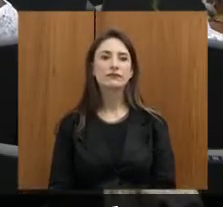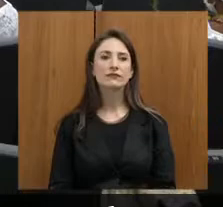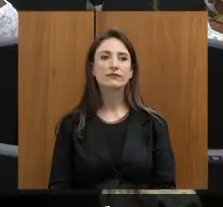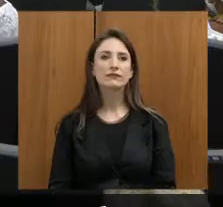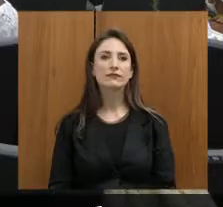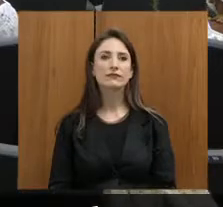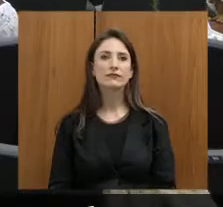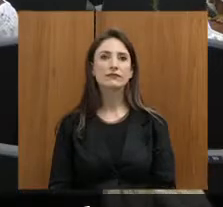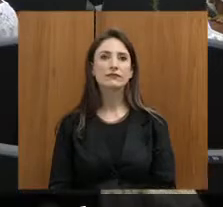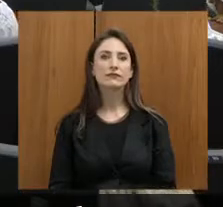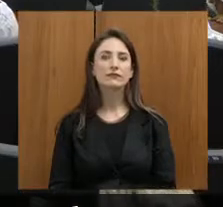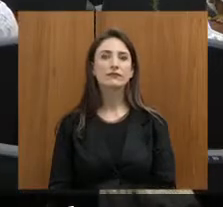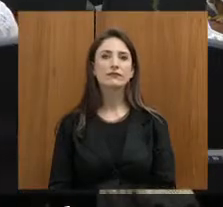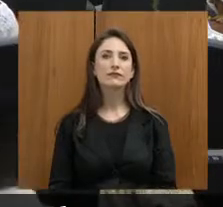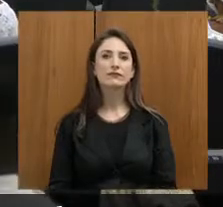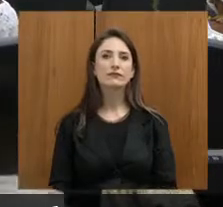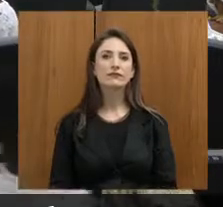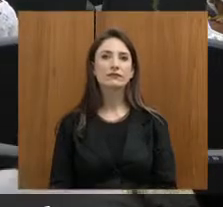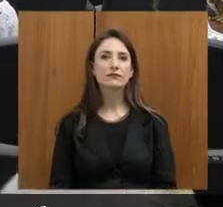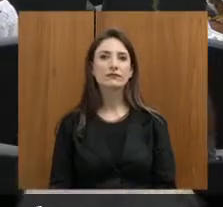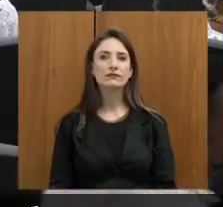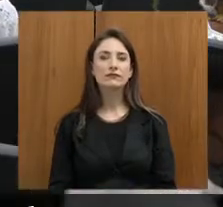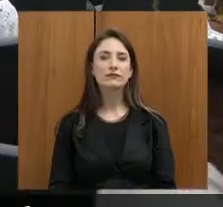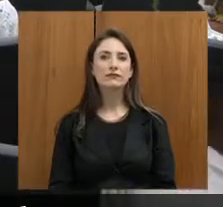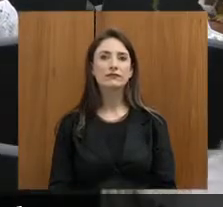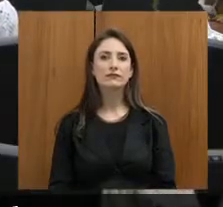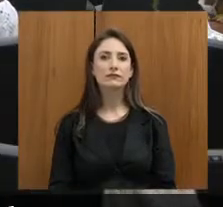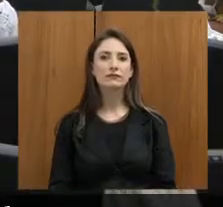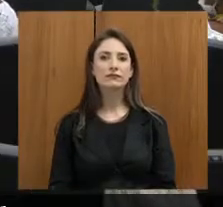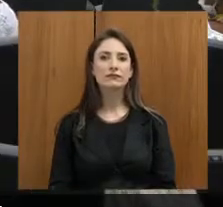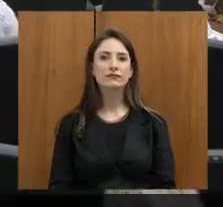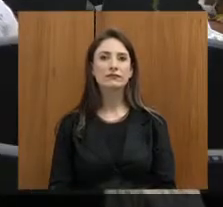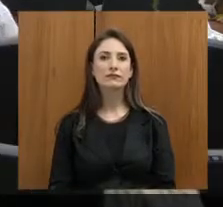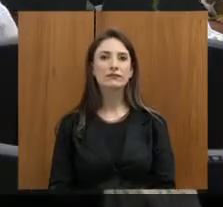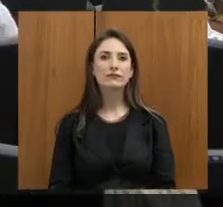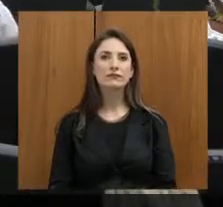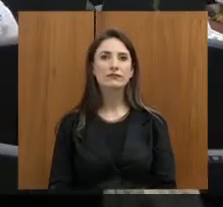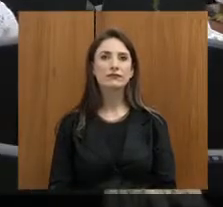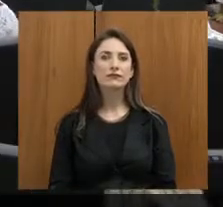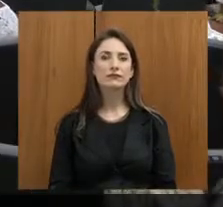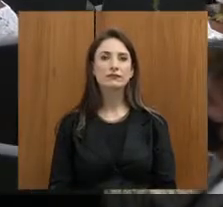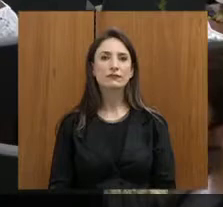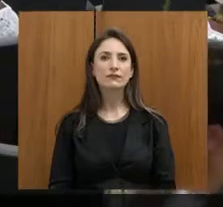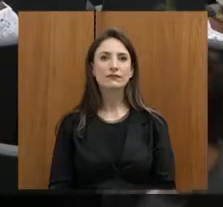eu sou a menina lá